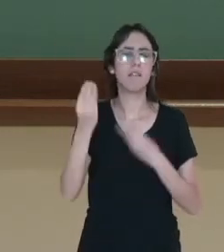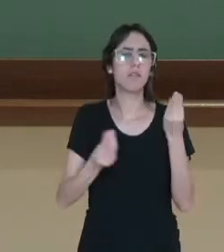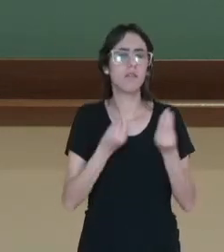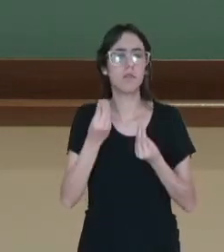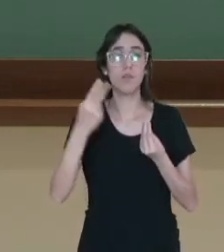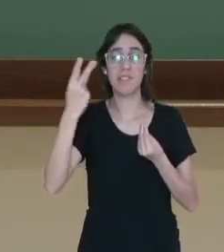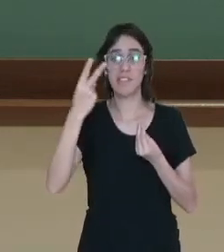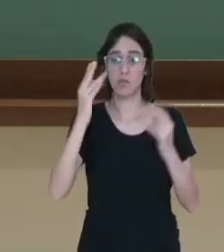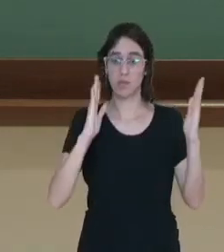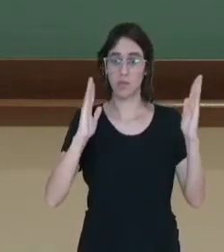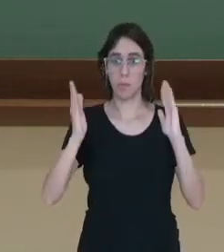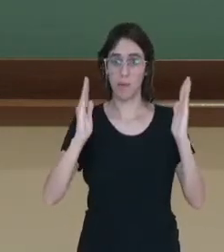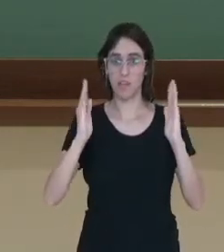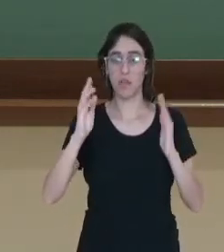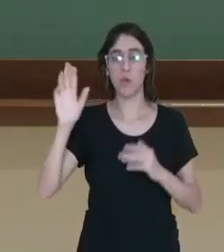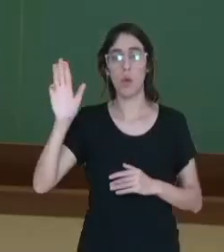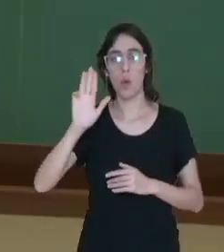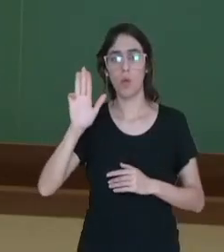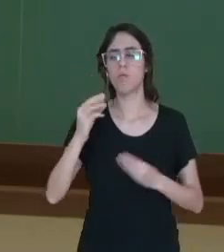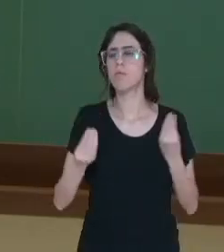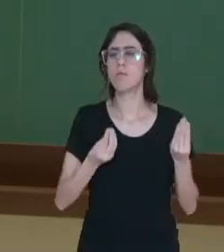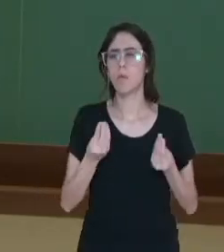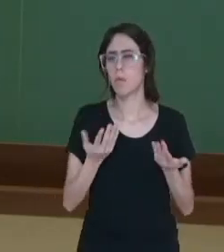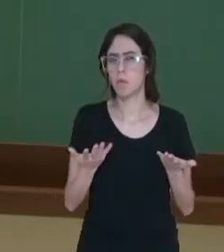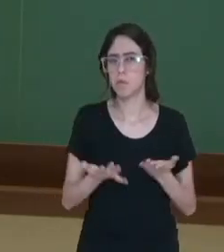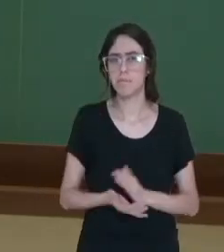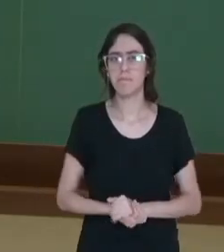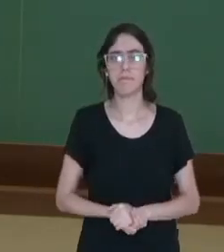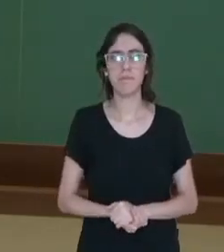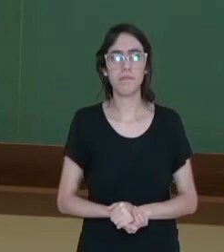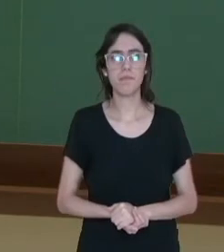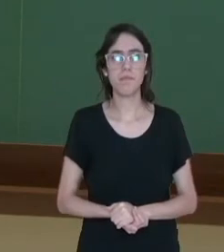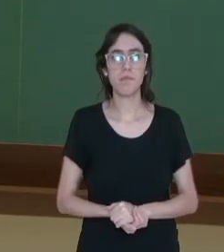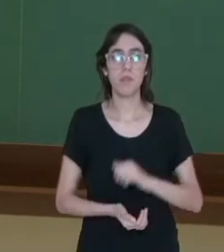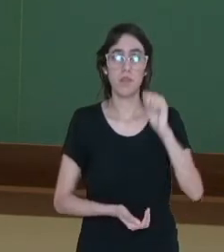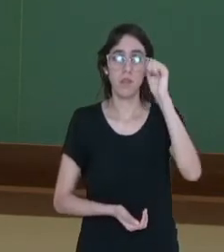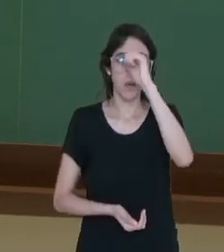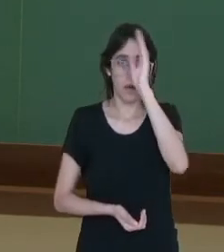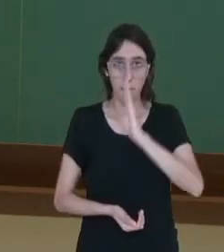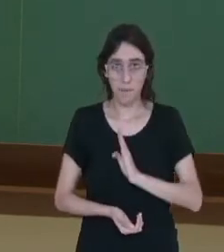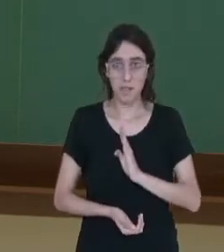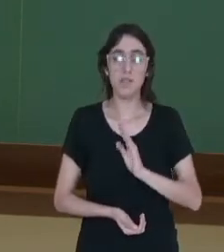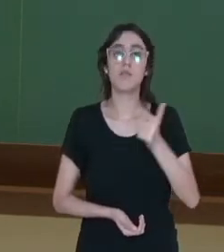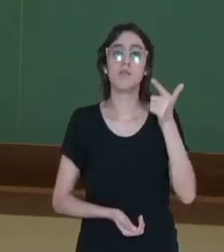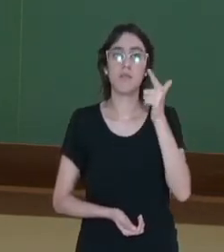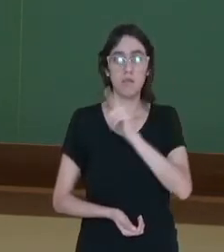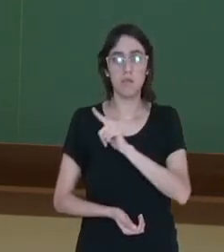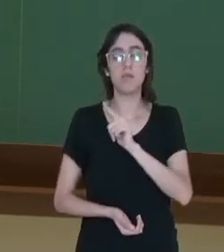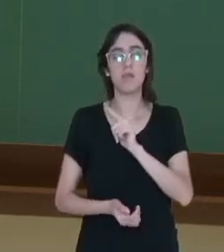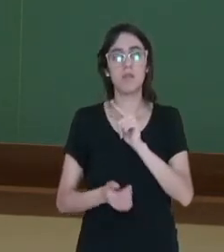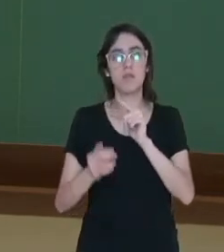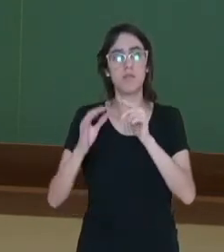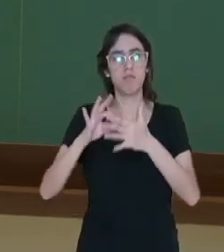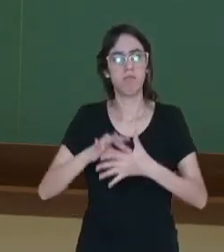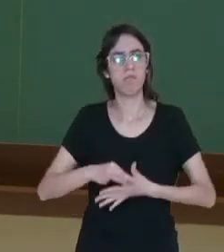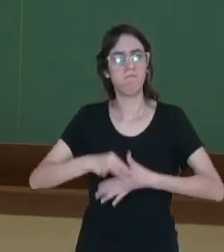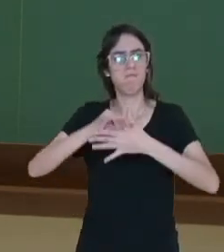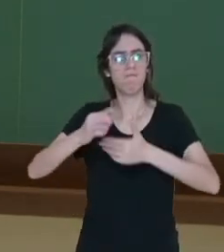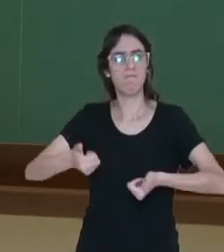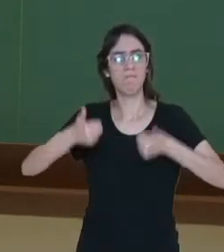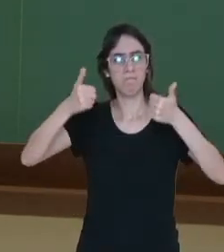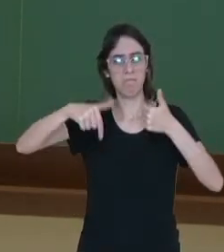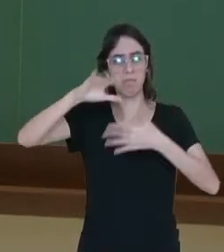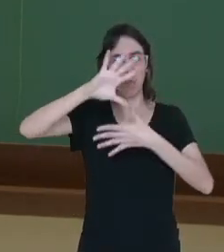segundo mandato do governo Lula foi um destaque. O Brasil fortaleceu a sua liderança na América do Sul e